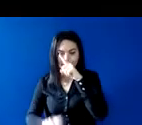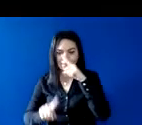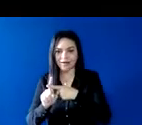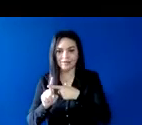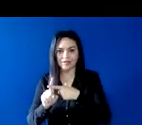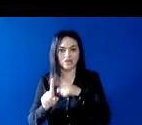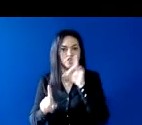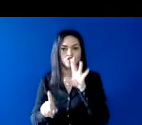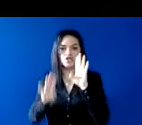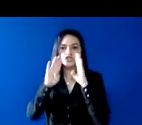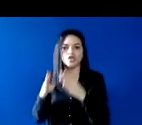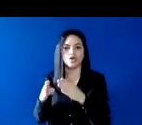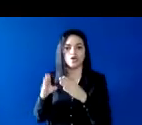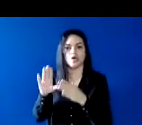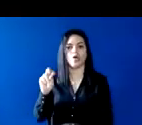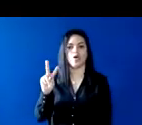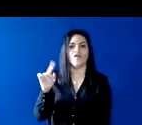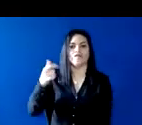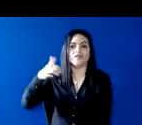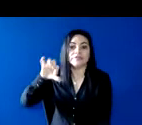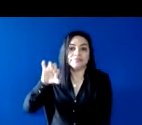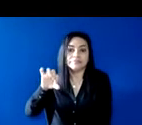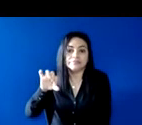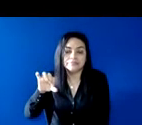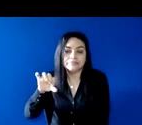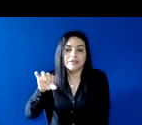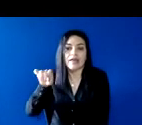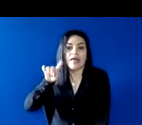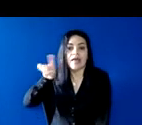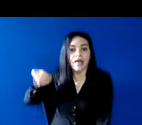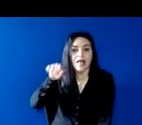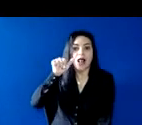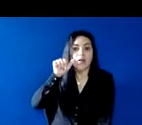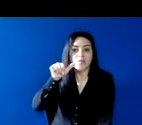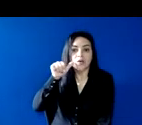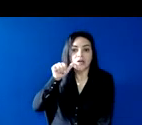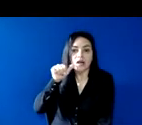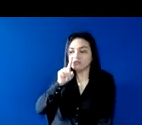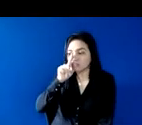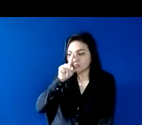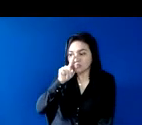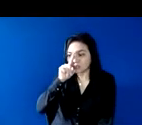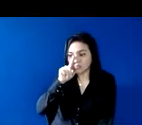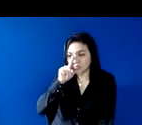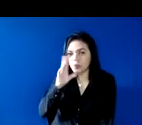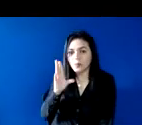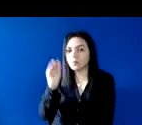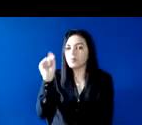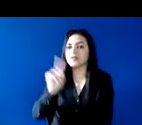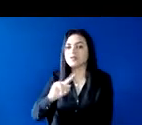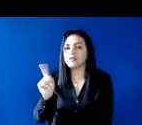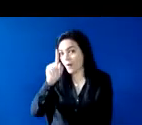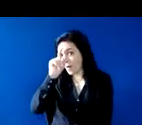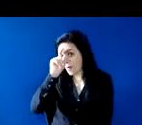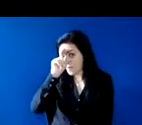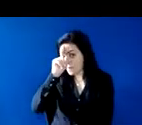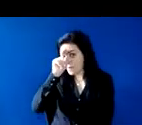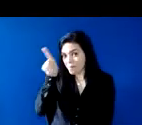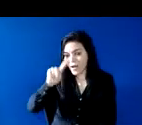atendimento para Covid-19. Pegaram essas mulheres que eram de baixo risco uma maternidade era uma maternidade